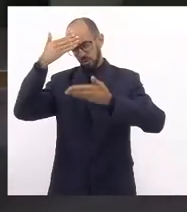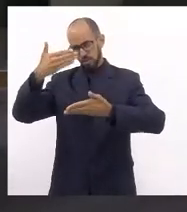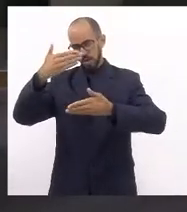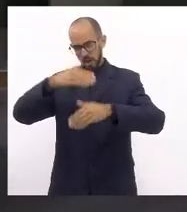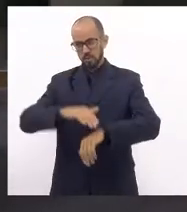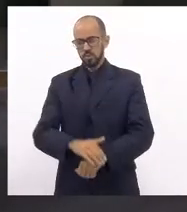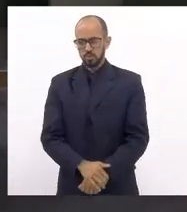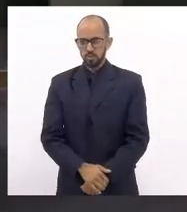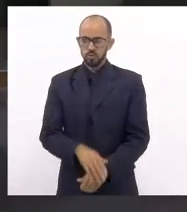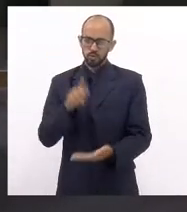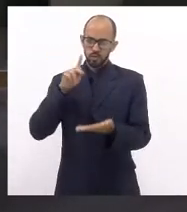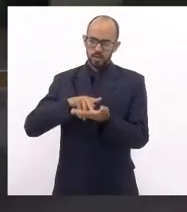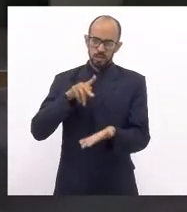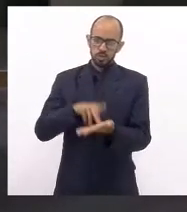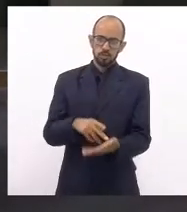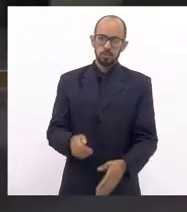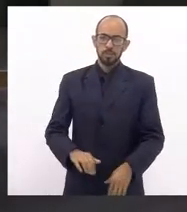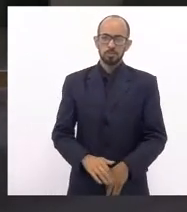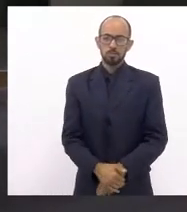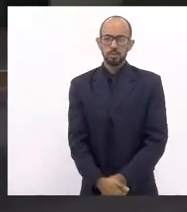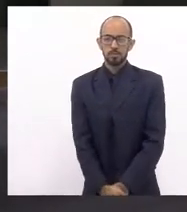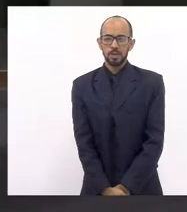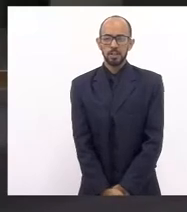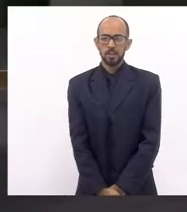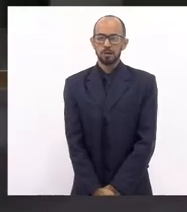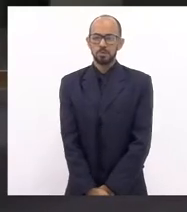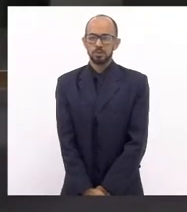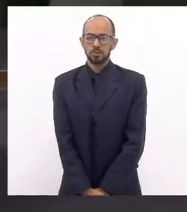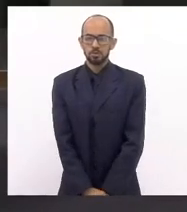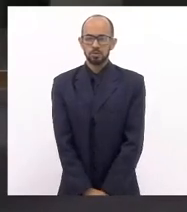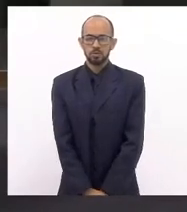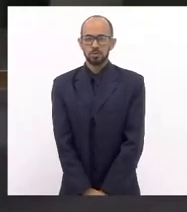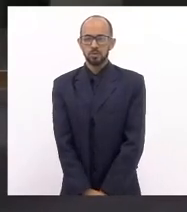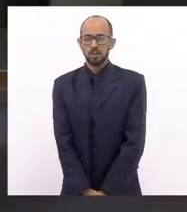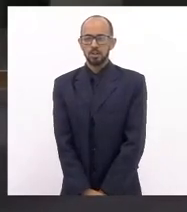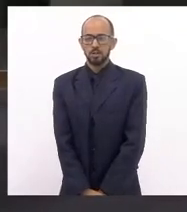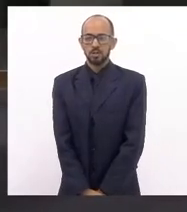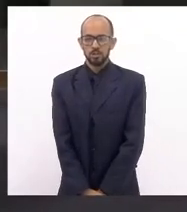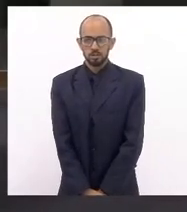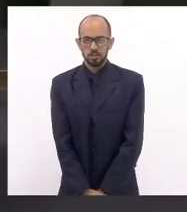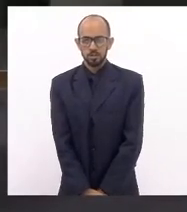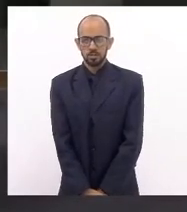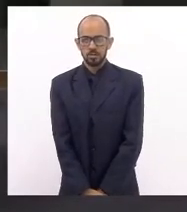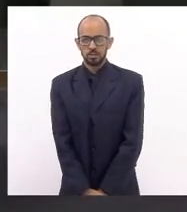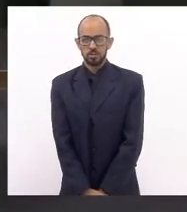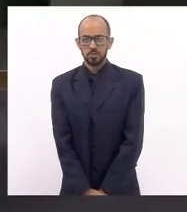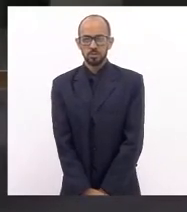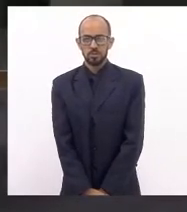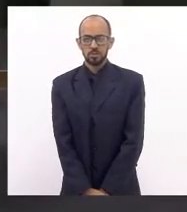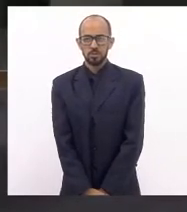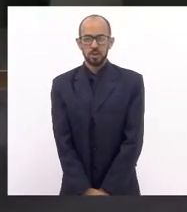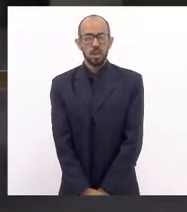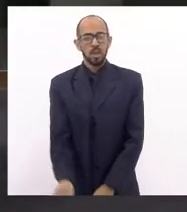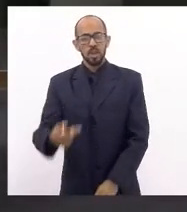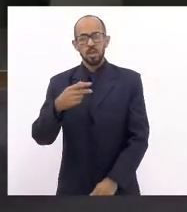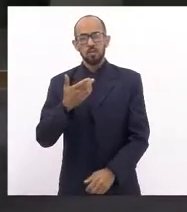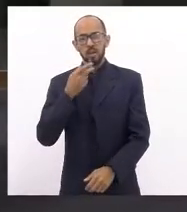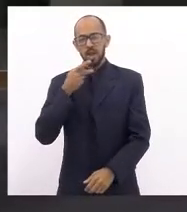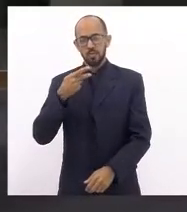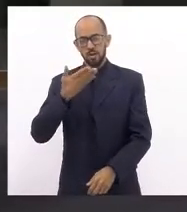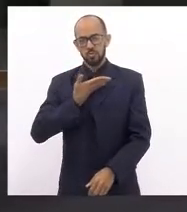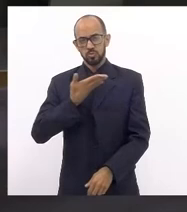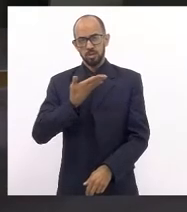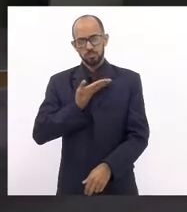Muito obrigada mesmo. Eu queria dizer para vocês que eu falava aqui com os amigos